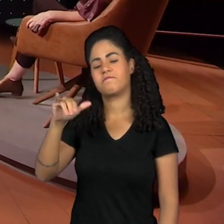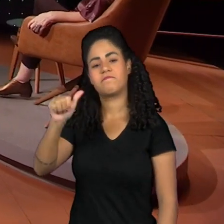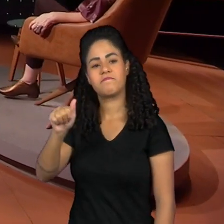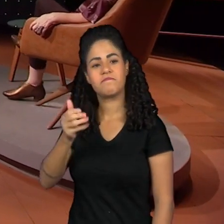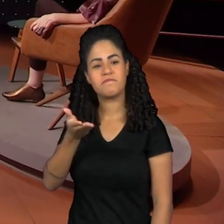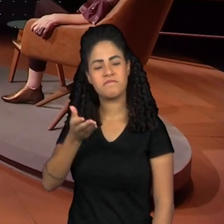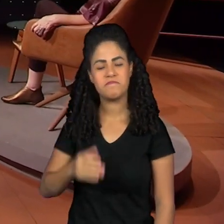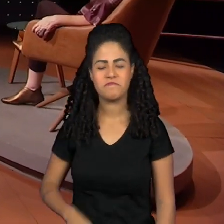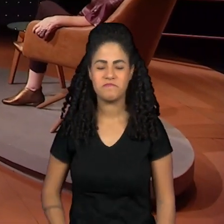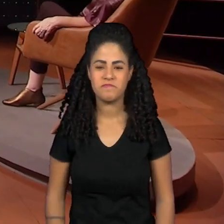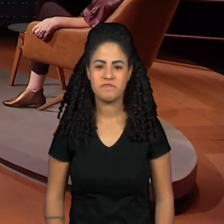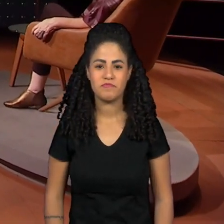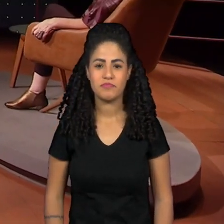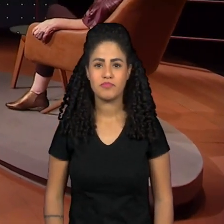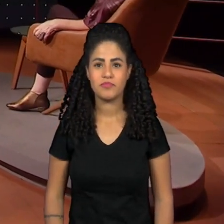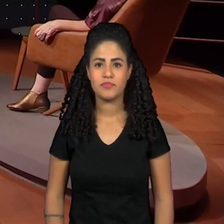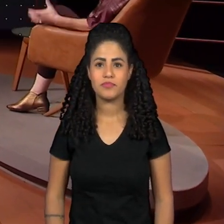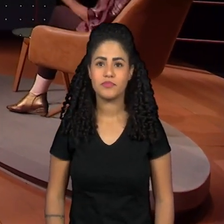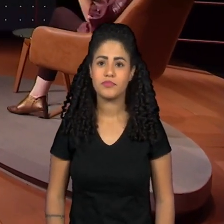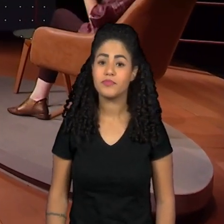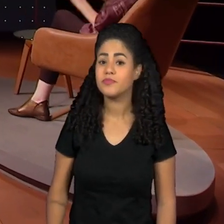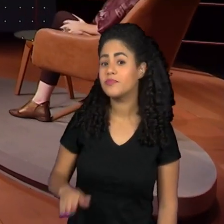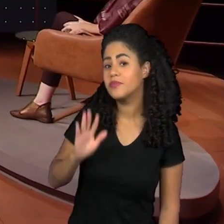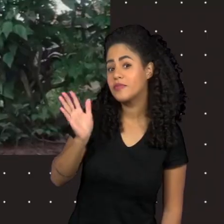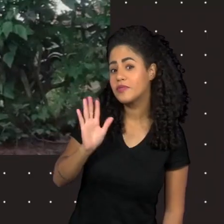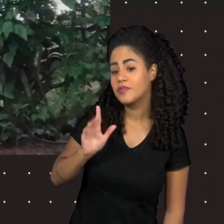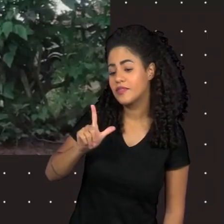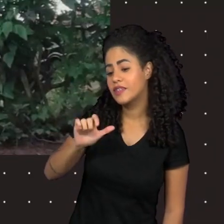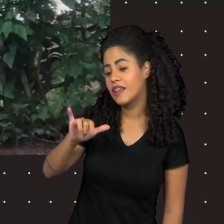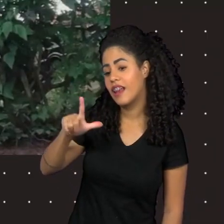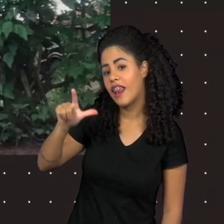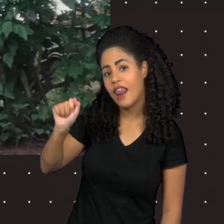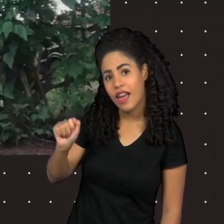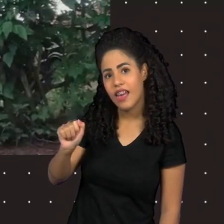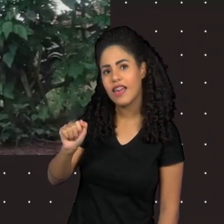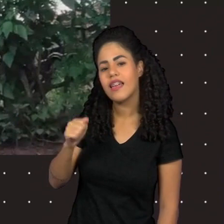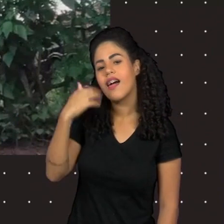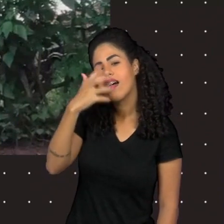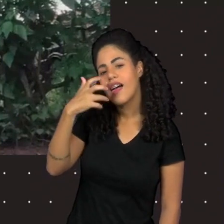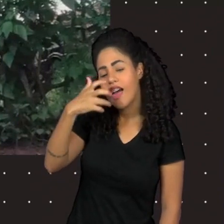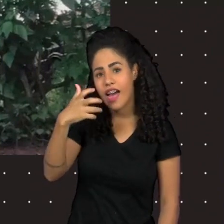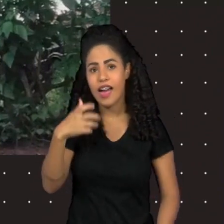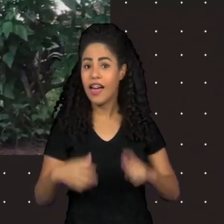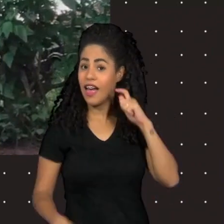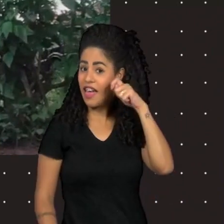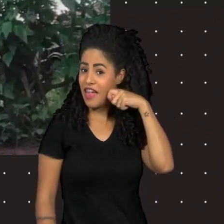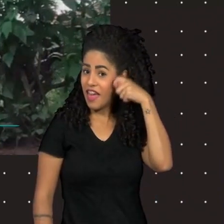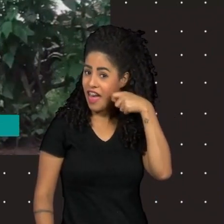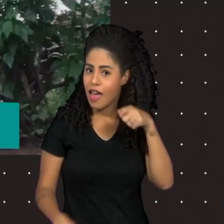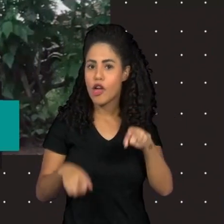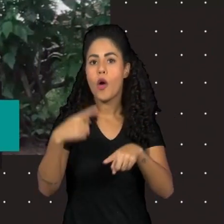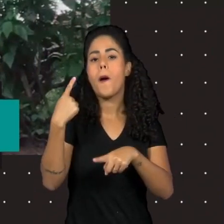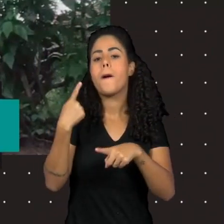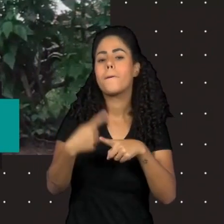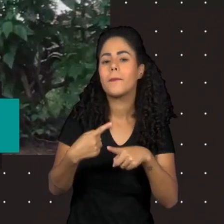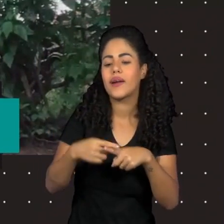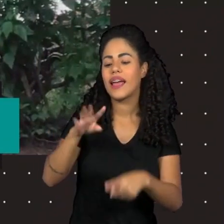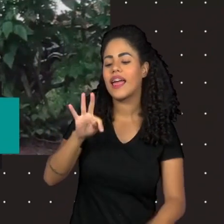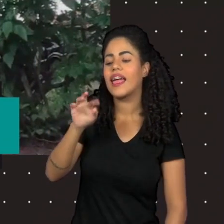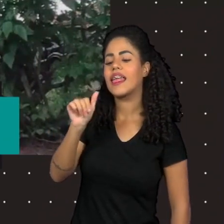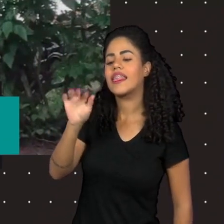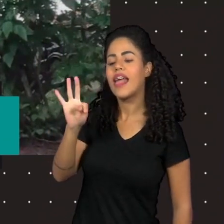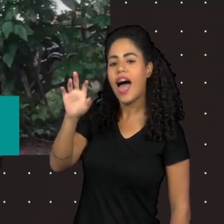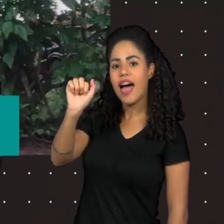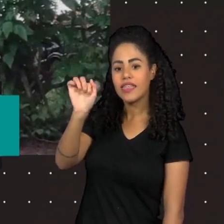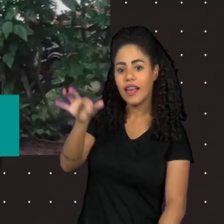Olha só. Olá, eu sou Leila Moreno, cantora e atriz. E atriz porque Tata Amaral teve um dedinho